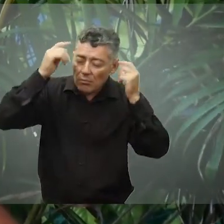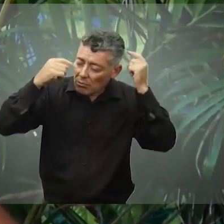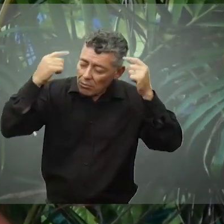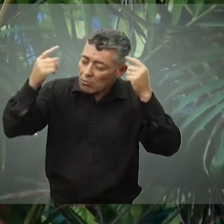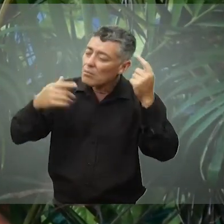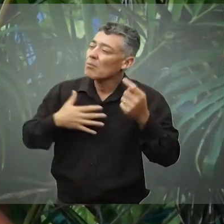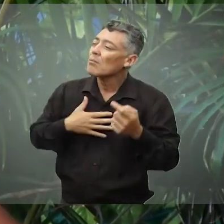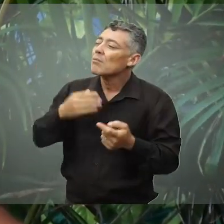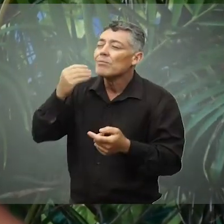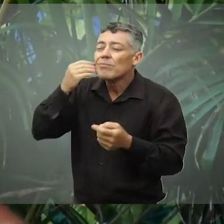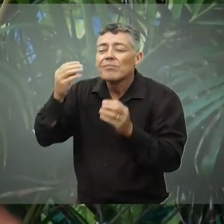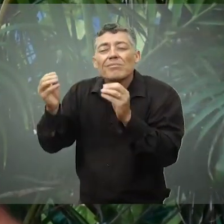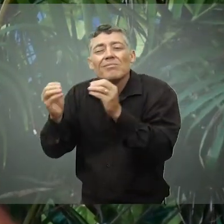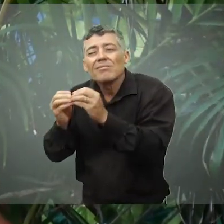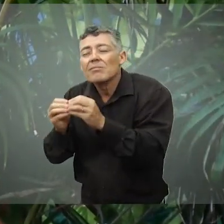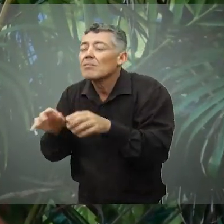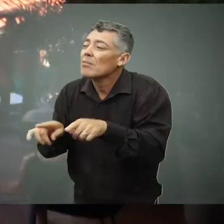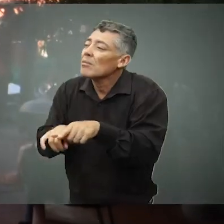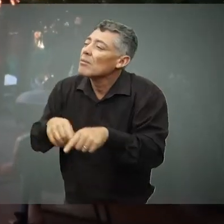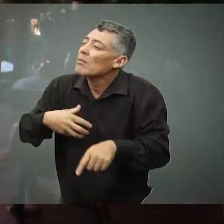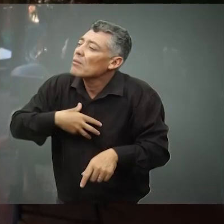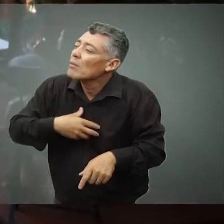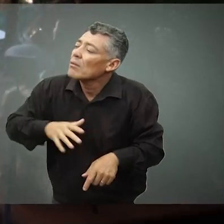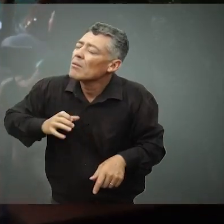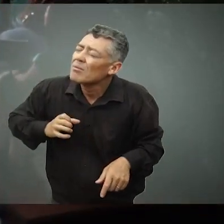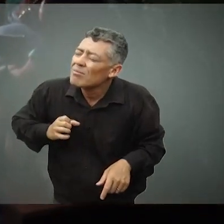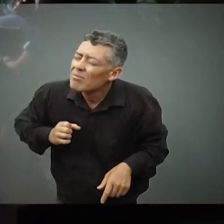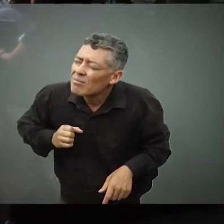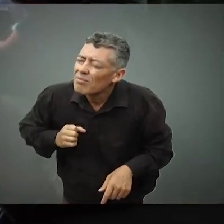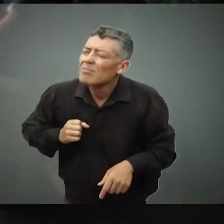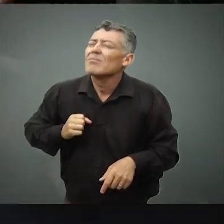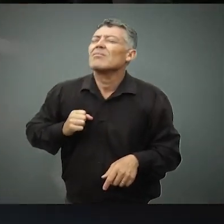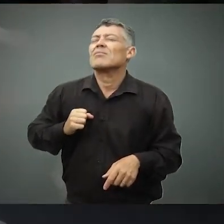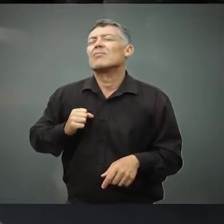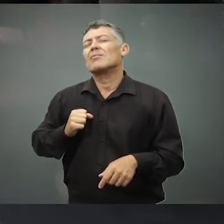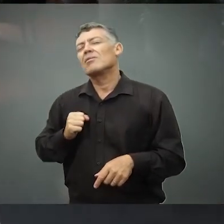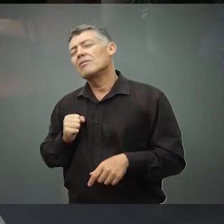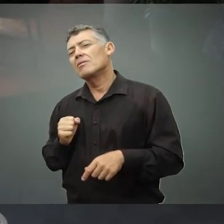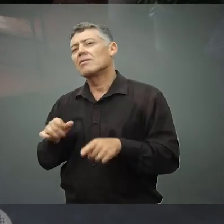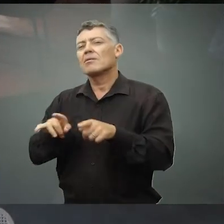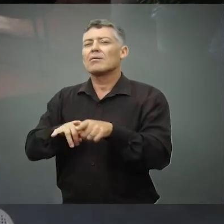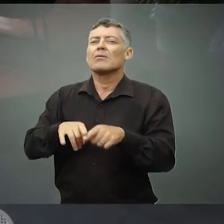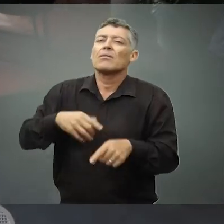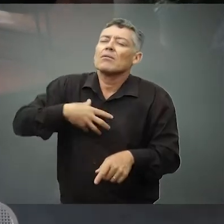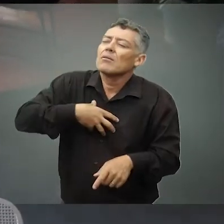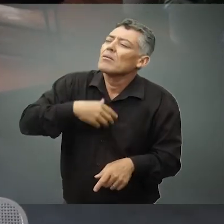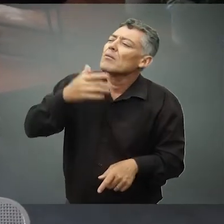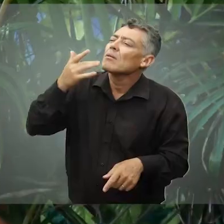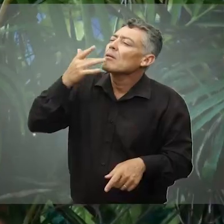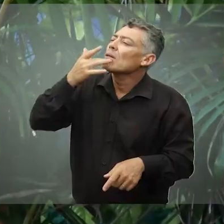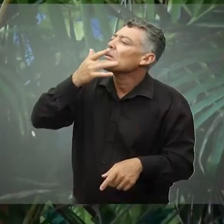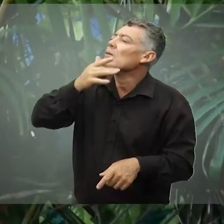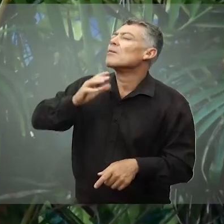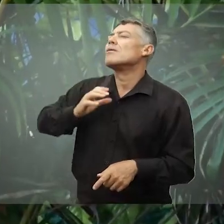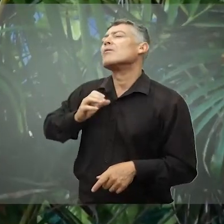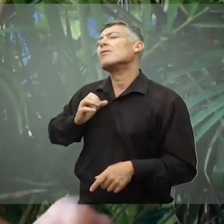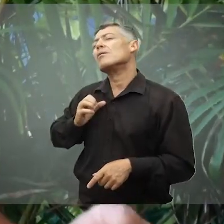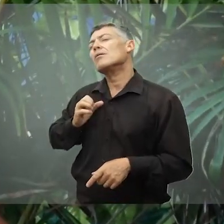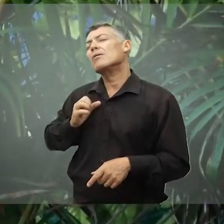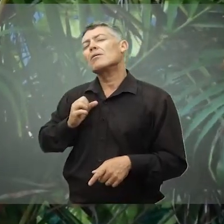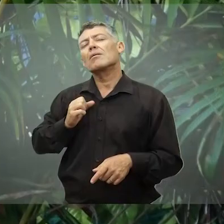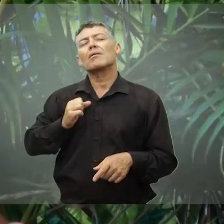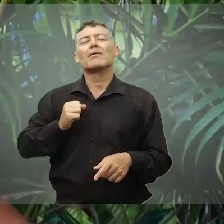minha boca em sua boca, sinto gosto de amor, sinto gosto de